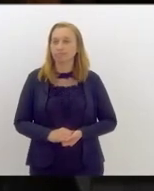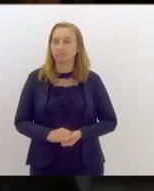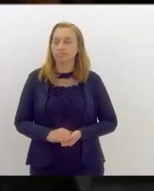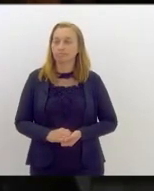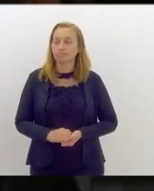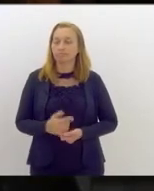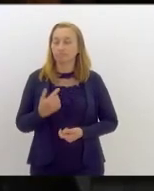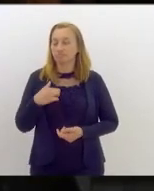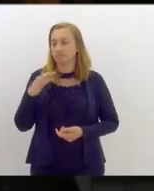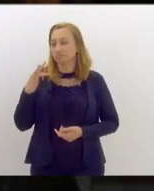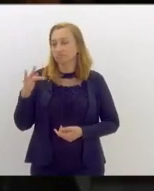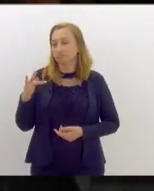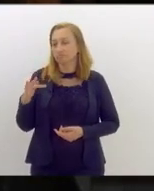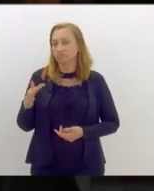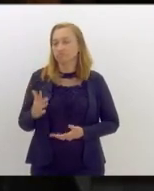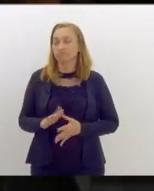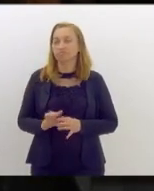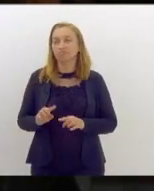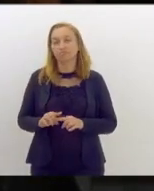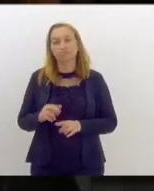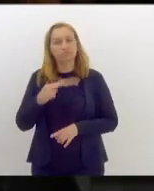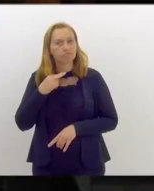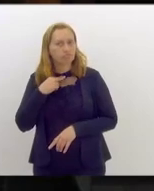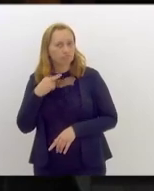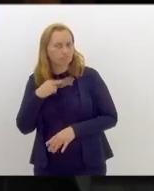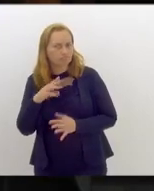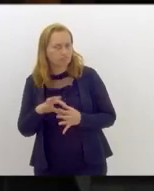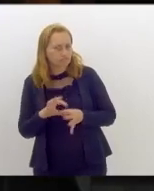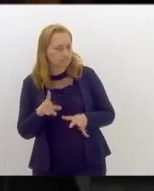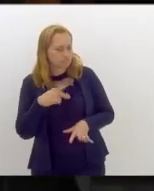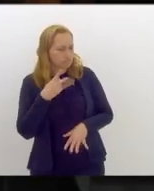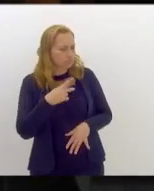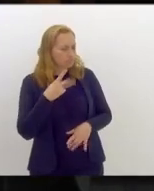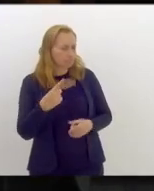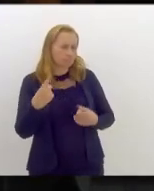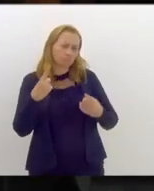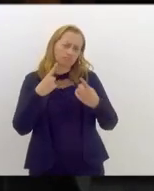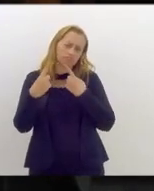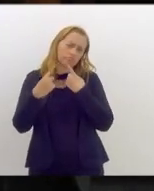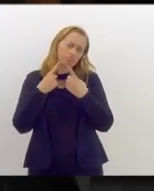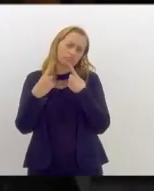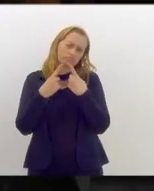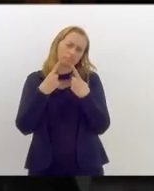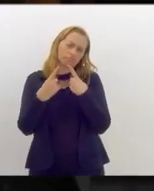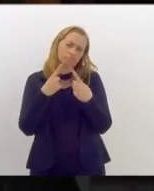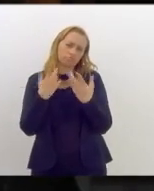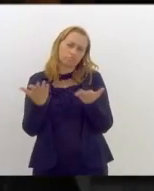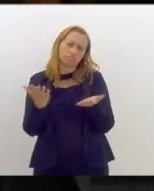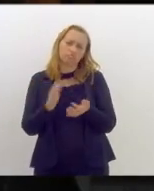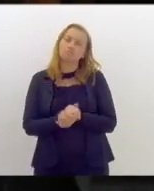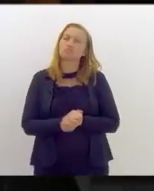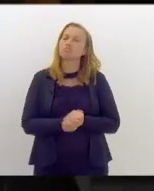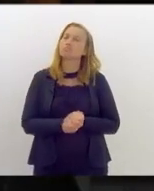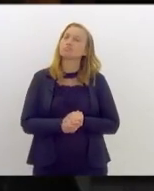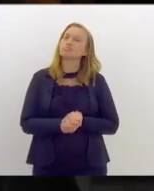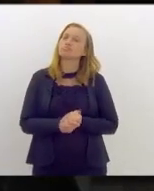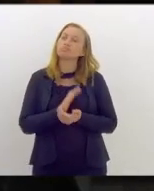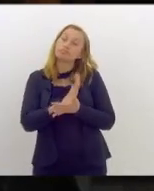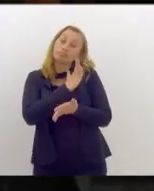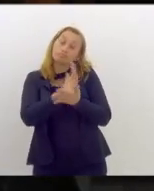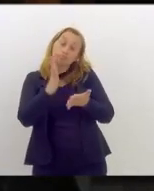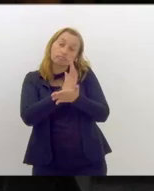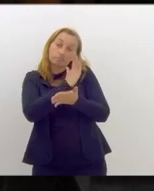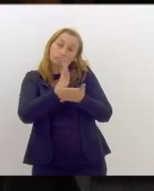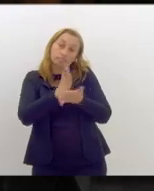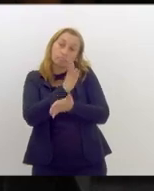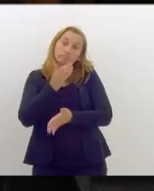eu serei breve mas eu não posso deixar de me posicionar diante desse debate reiterando o que alguns deputados